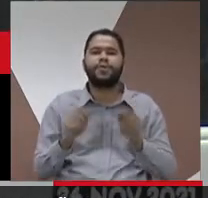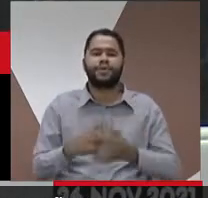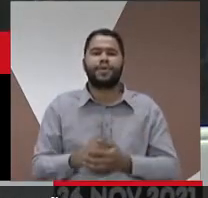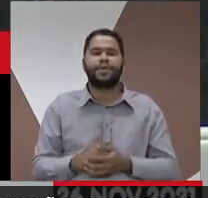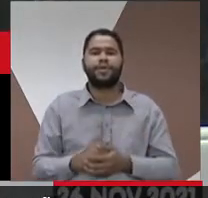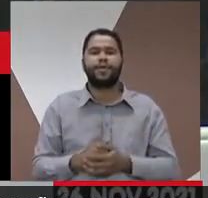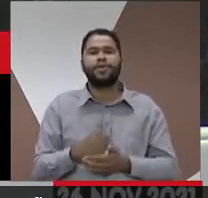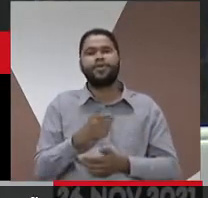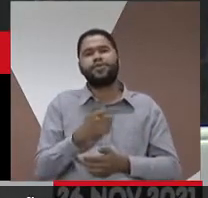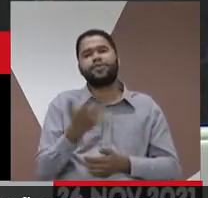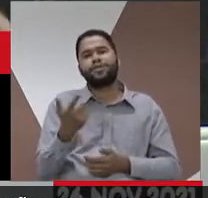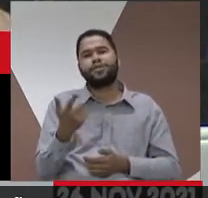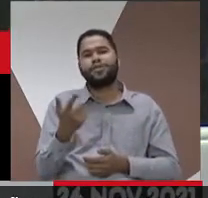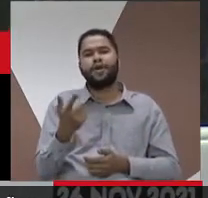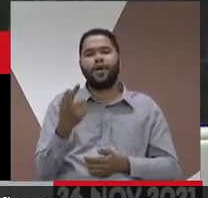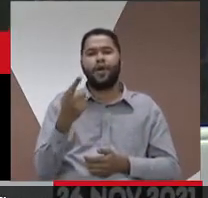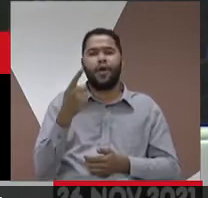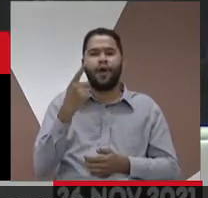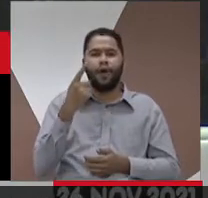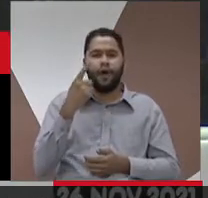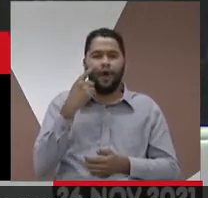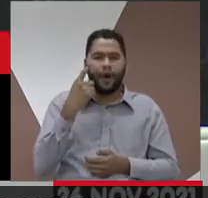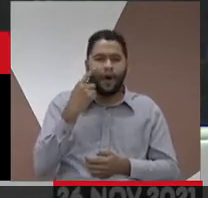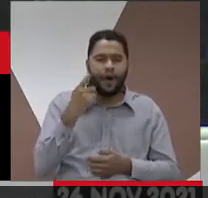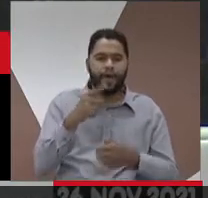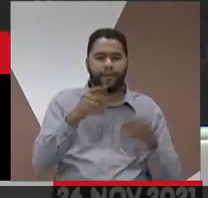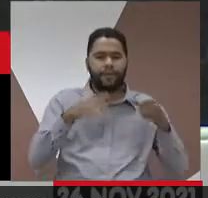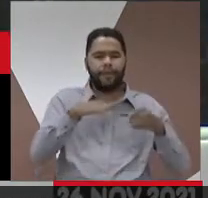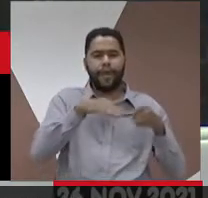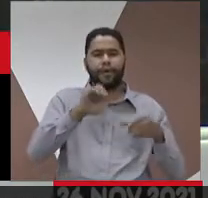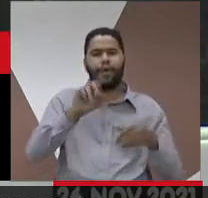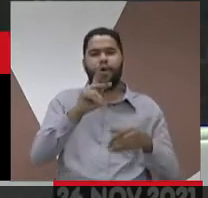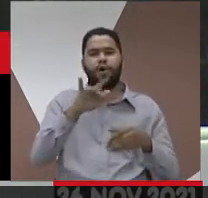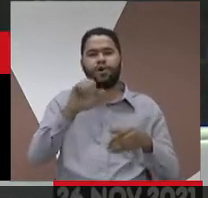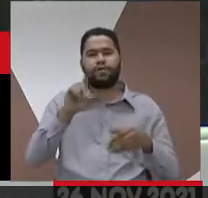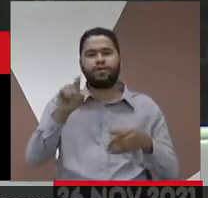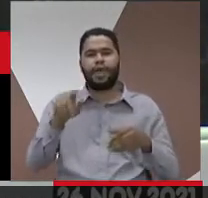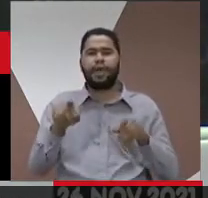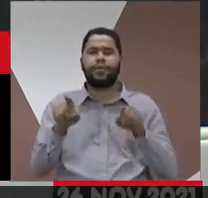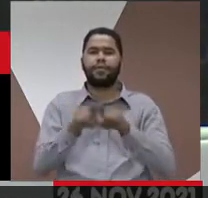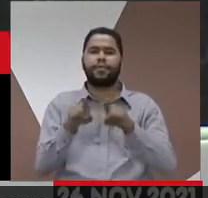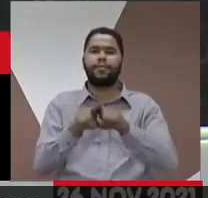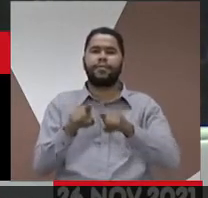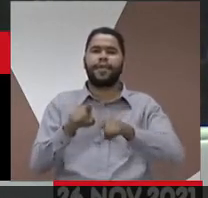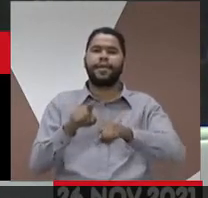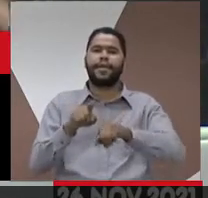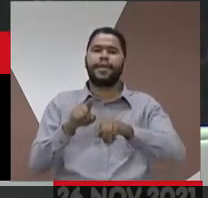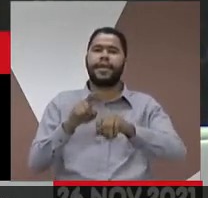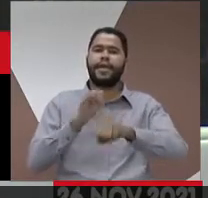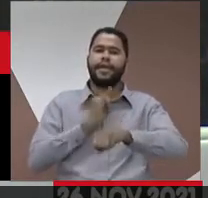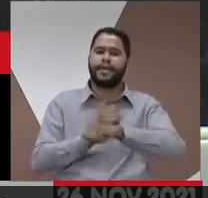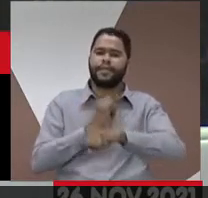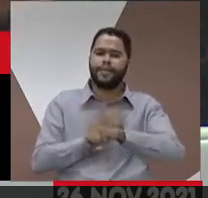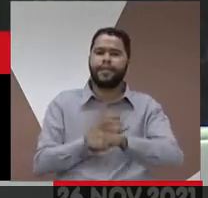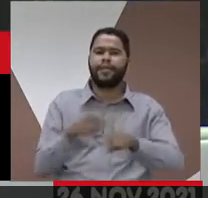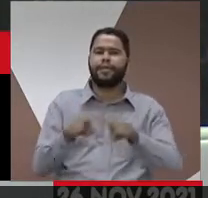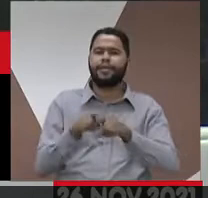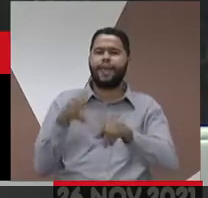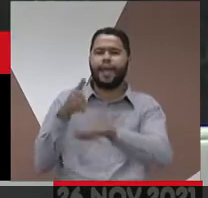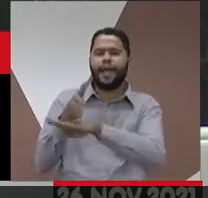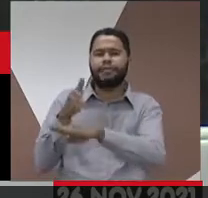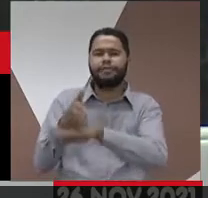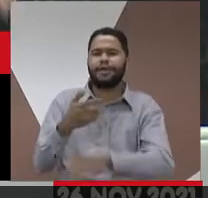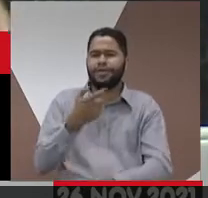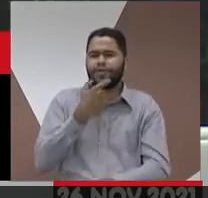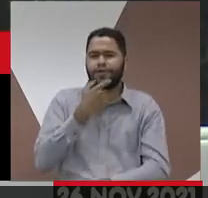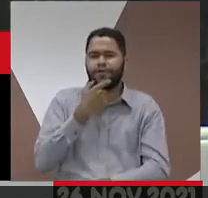dos Olhos d'Água até Ibirité, tem a hipótese daquele novo acesso à Nova Lima, né, utilizando